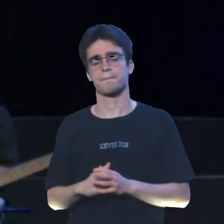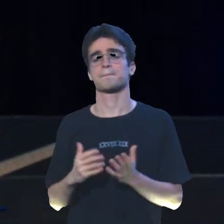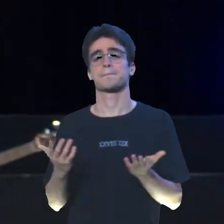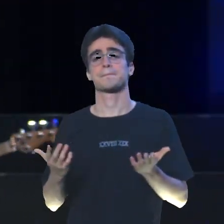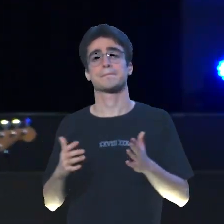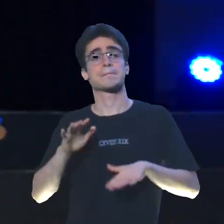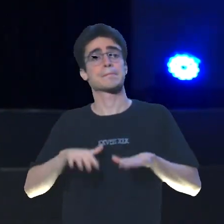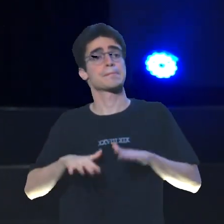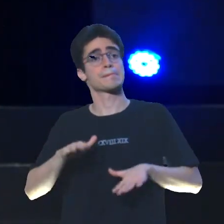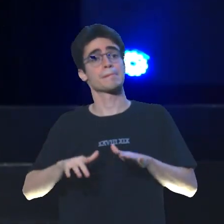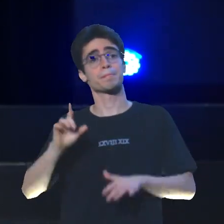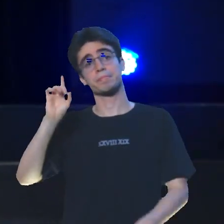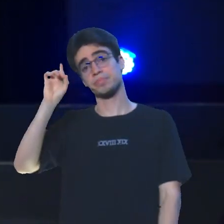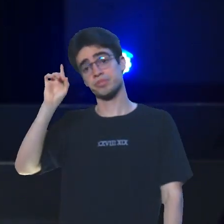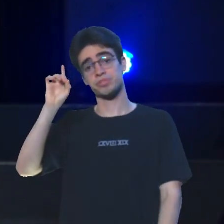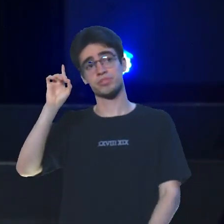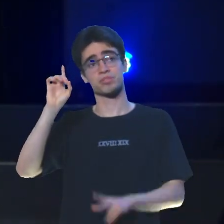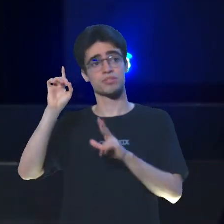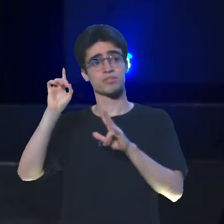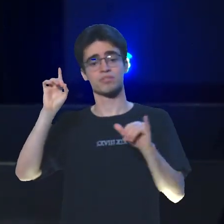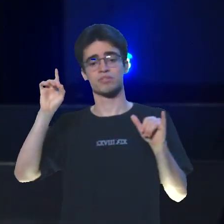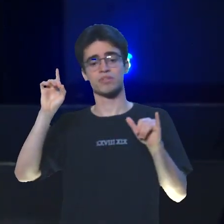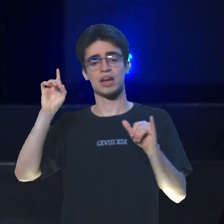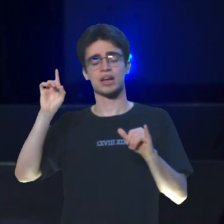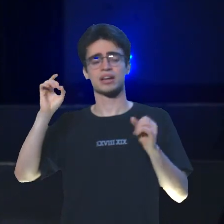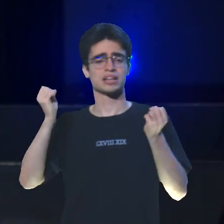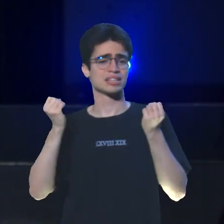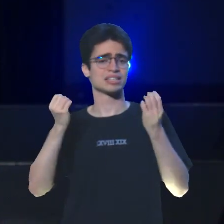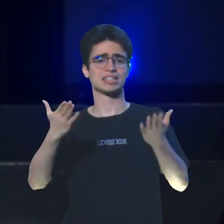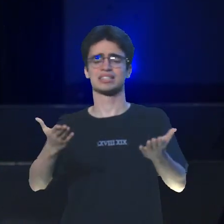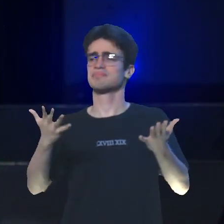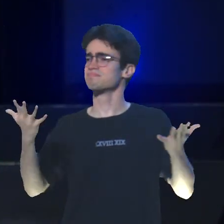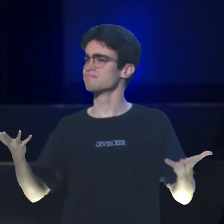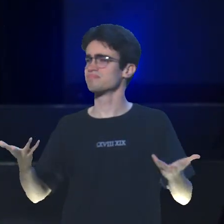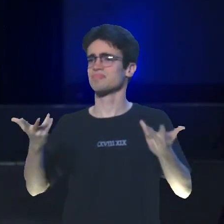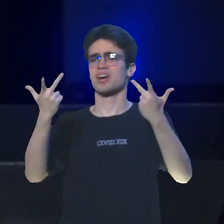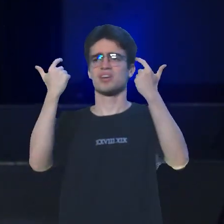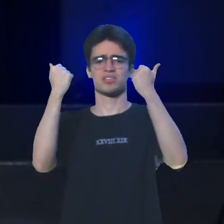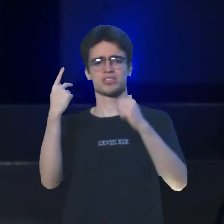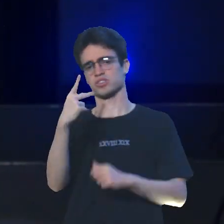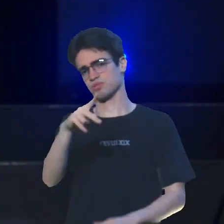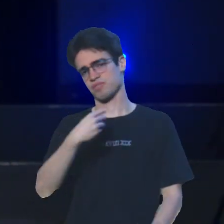Talvez o Senhor ele vai derramar algo sobrenatural na sua vida,